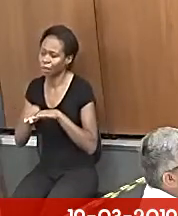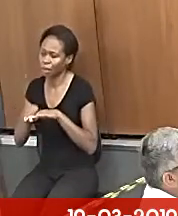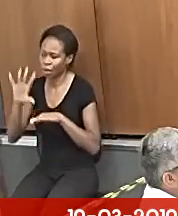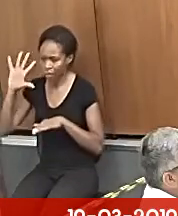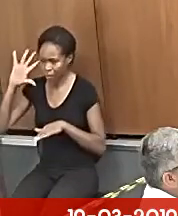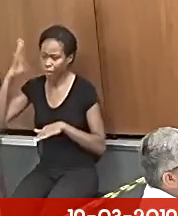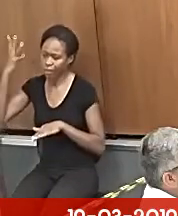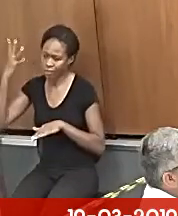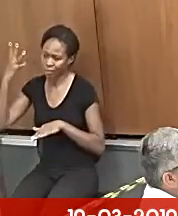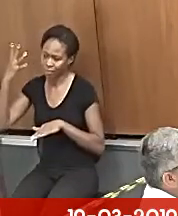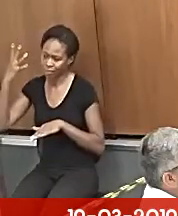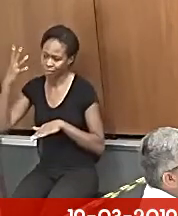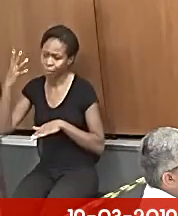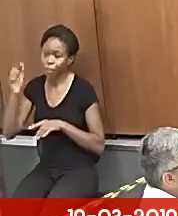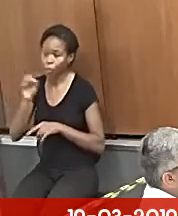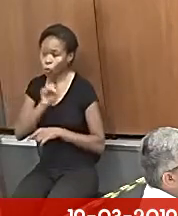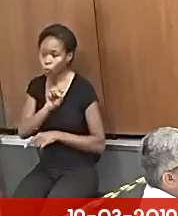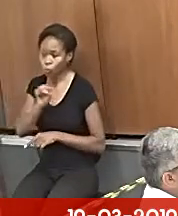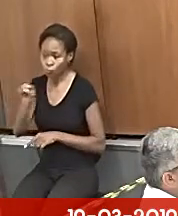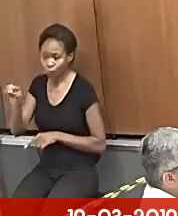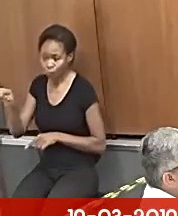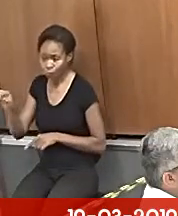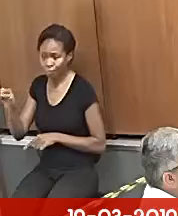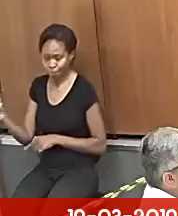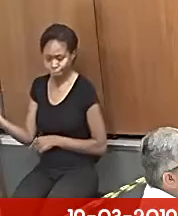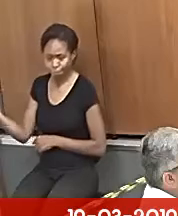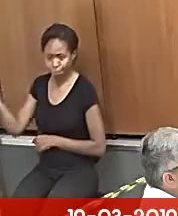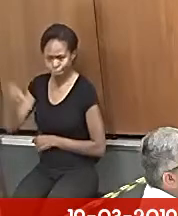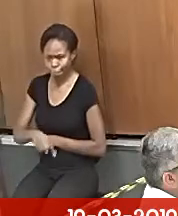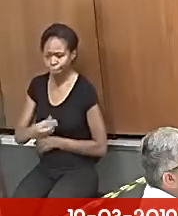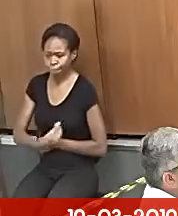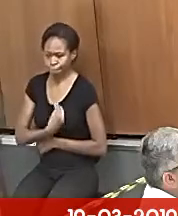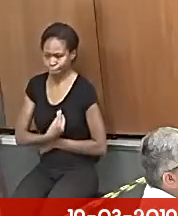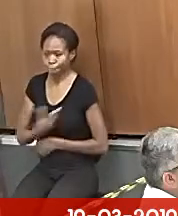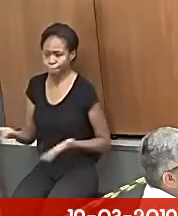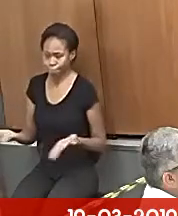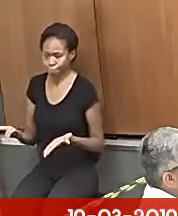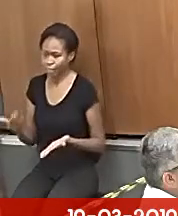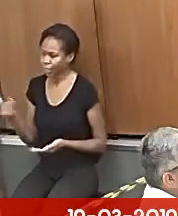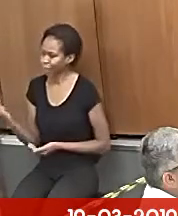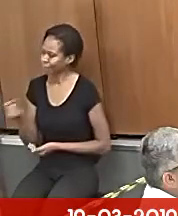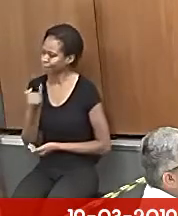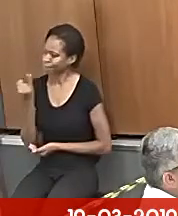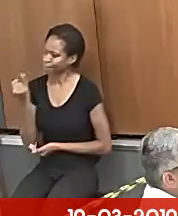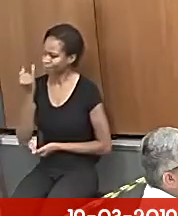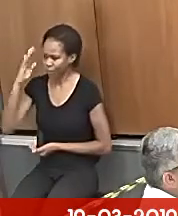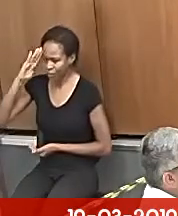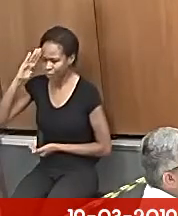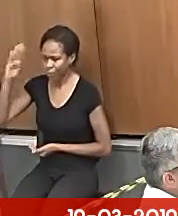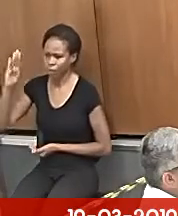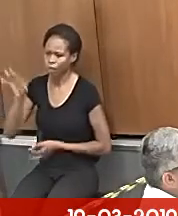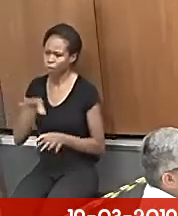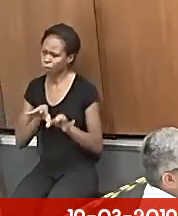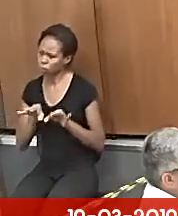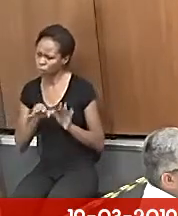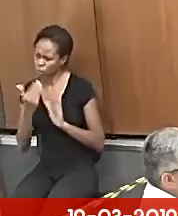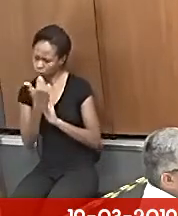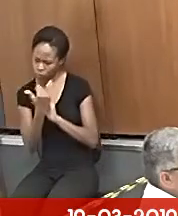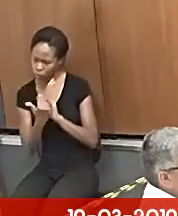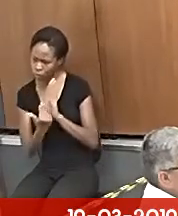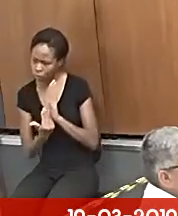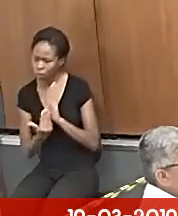presença dos senhores e das senhoras nessa casa que é fundamental a elaboração desse calendário audiências